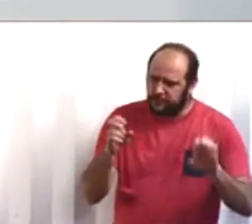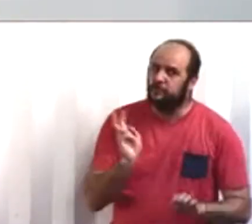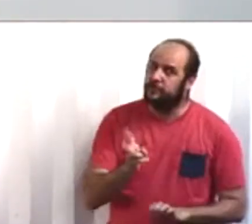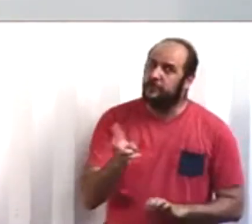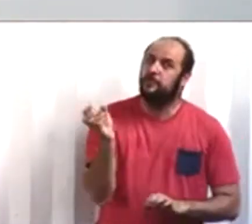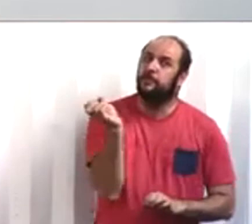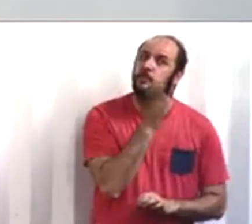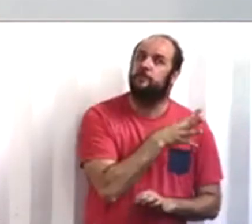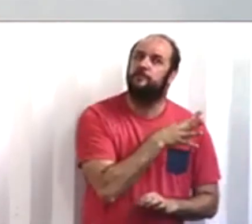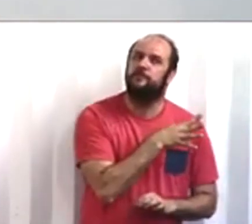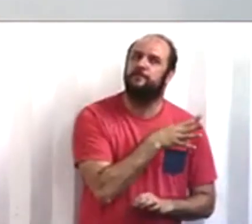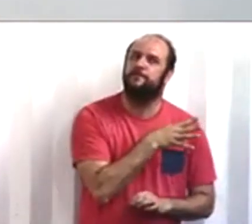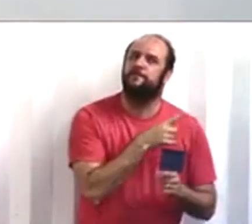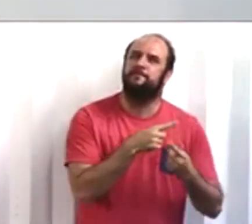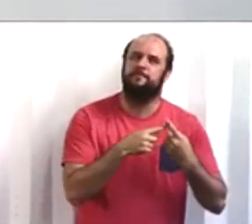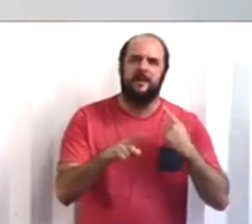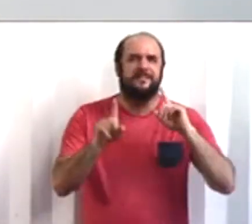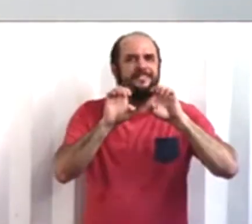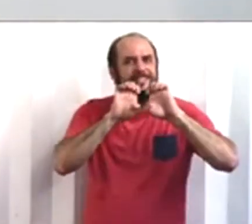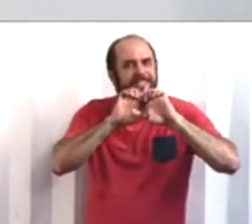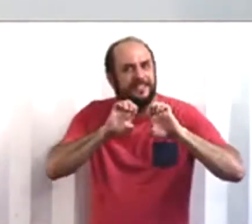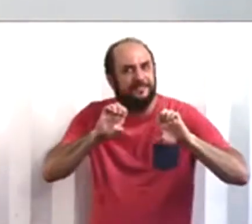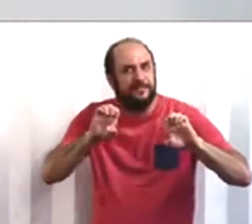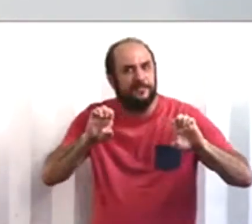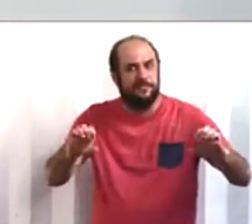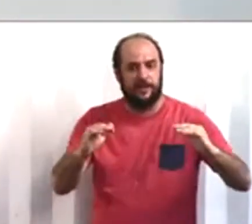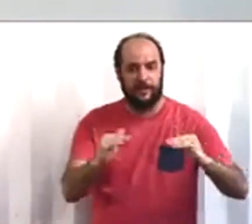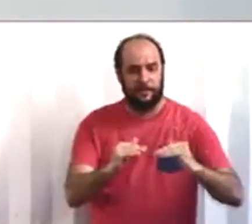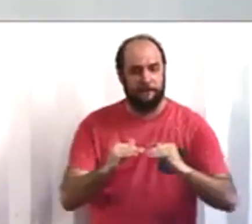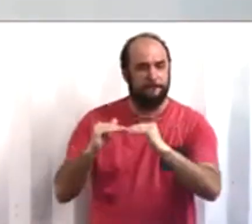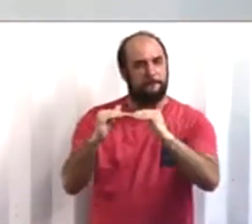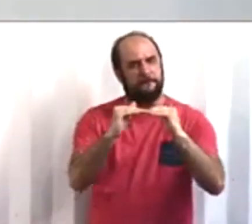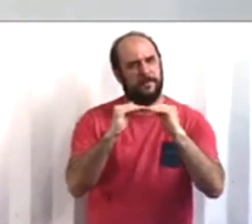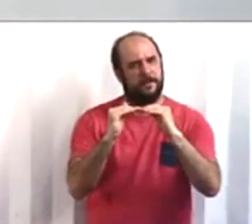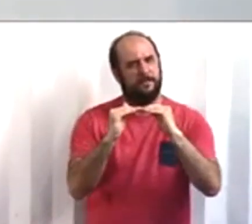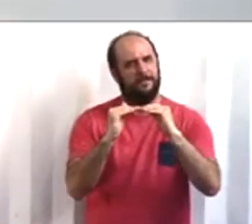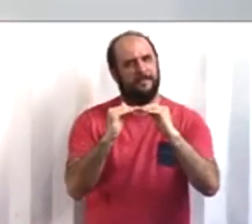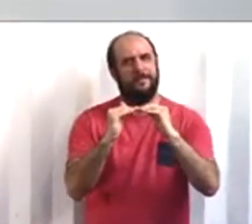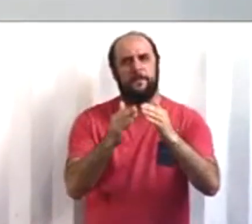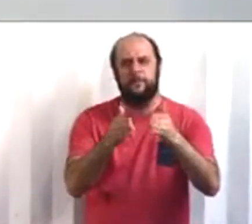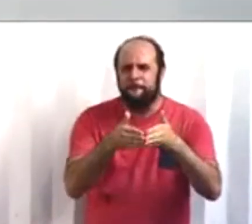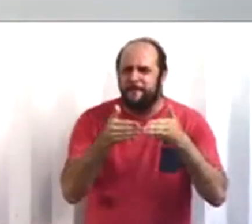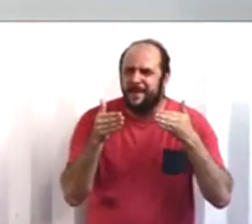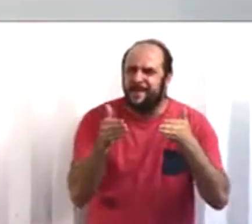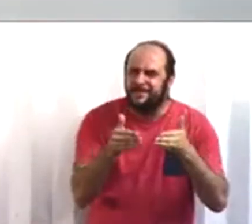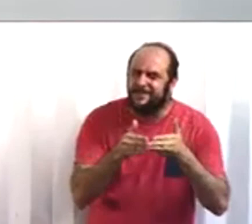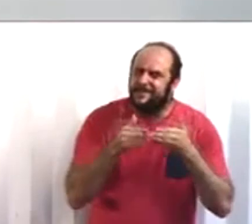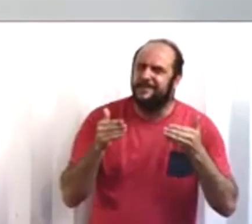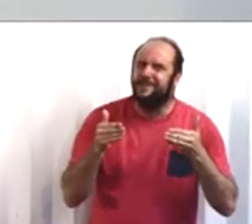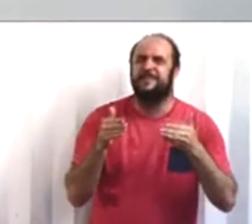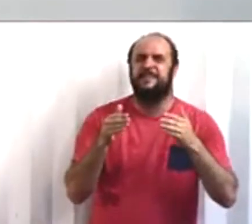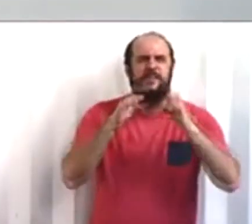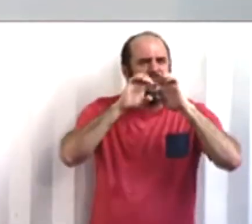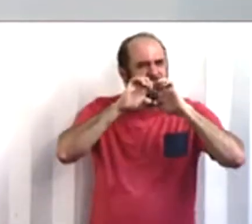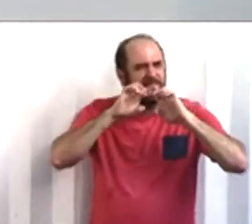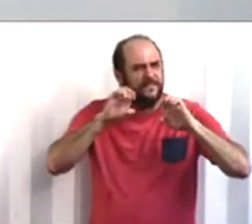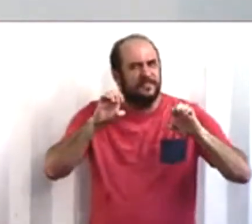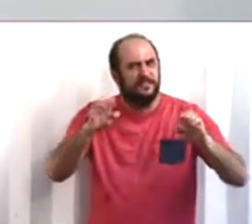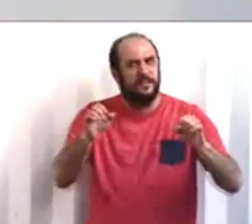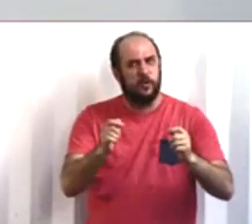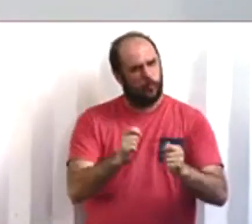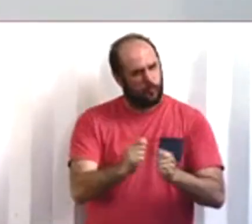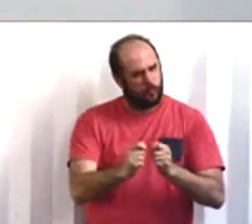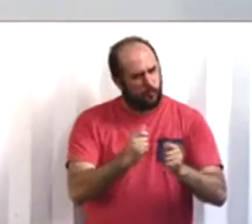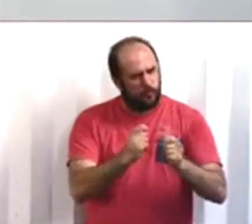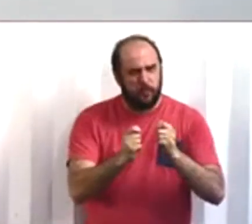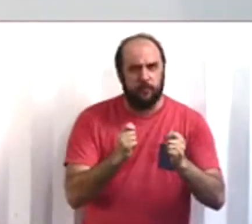nova, mas evangelho traz um padrão, evangelho traz um pedido, evangelho traz uma orientação,